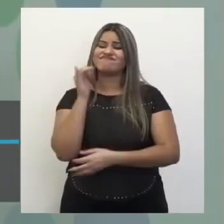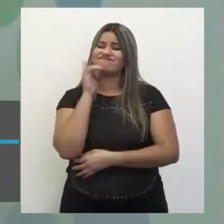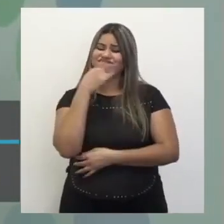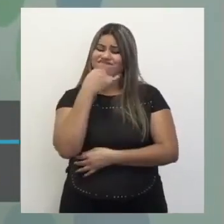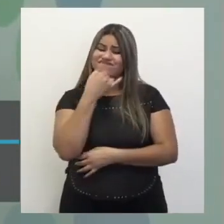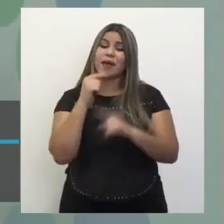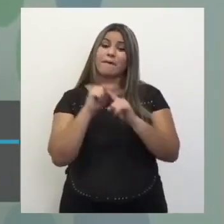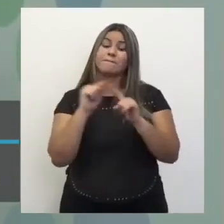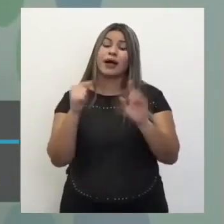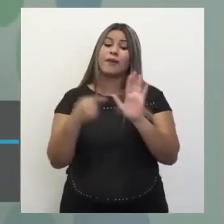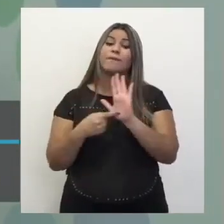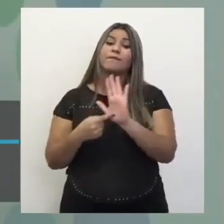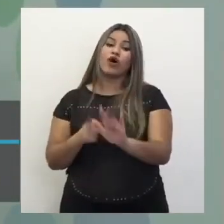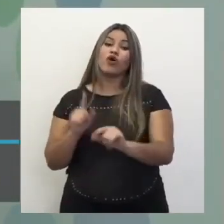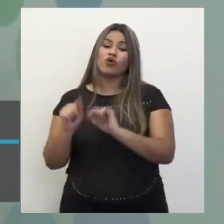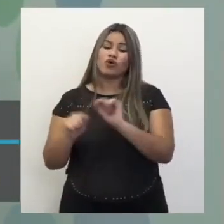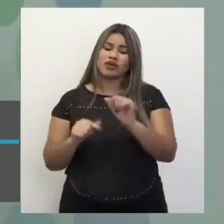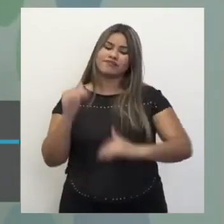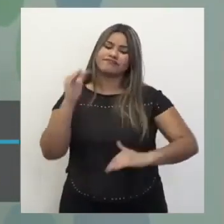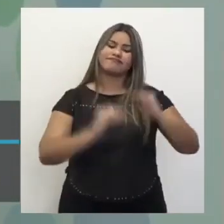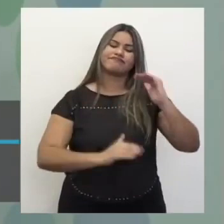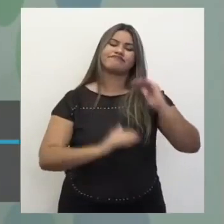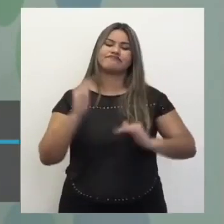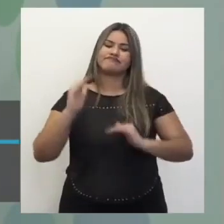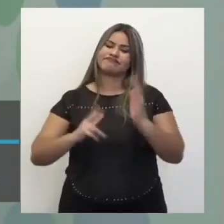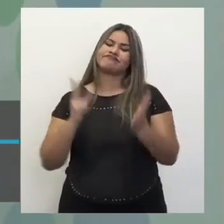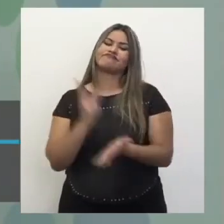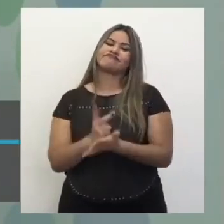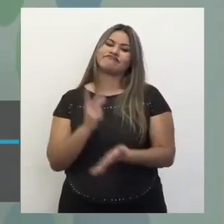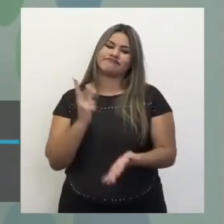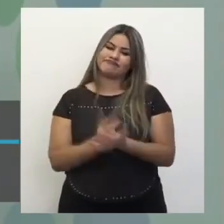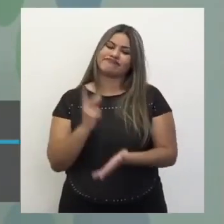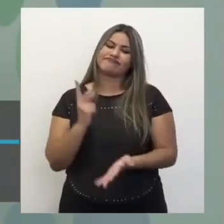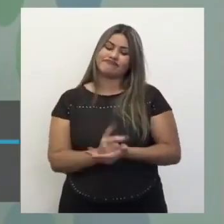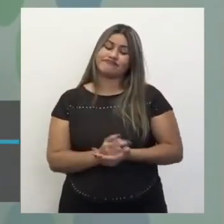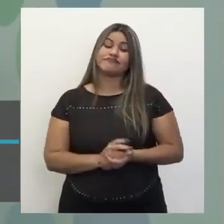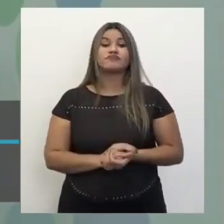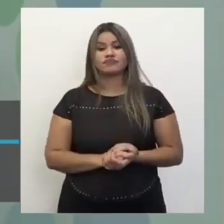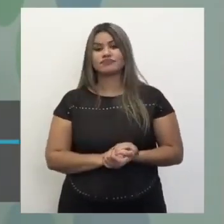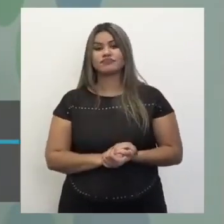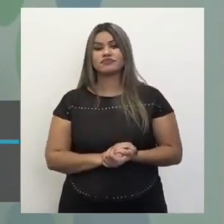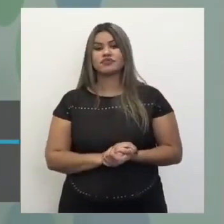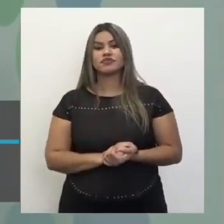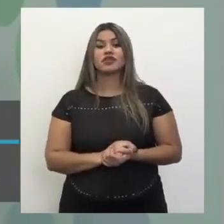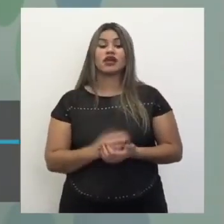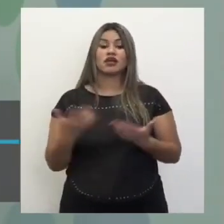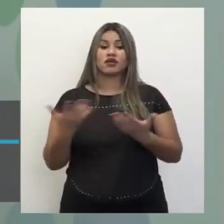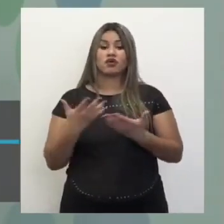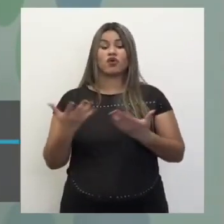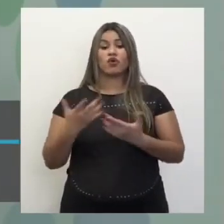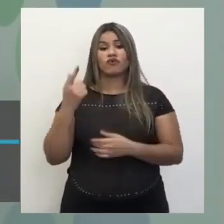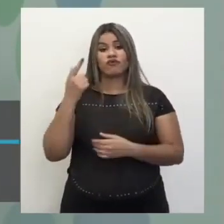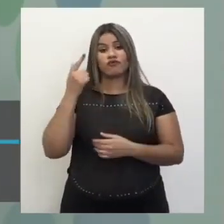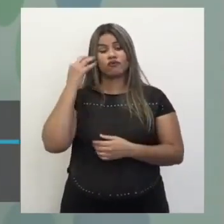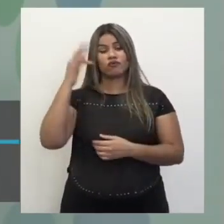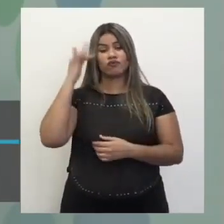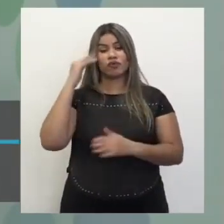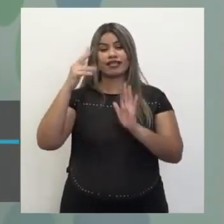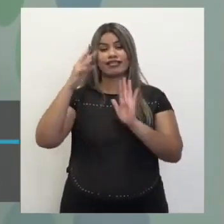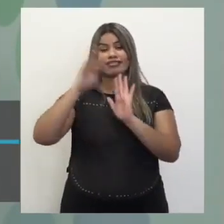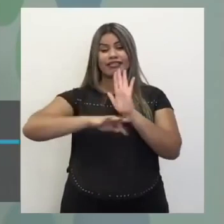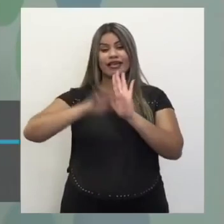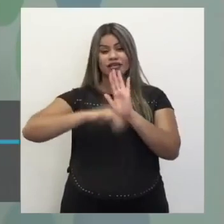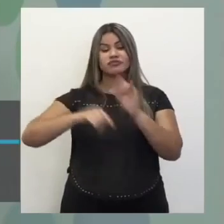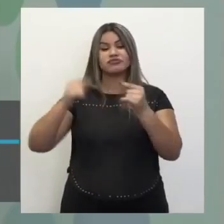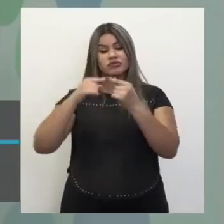que vão mostrando para a gente o quanto essa desigualdade ela ainda persiste. Falado disso, vamos agora na filosofia pegar alguns textos que